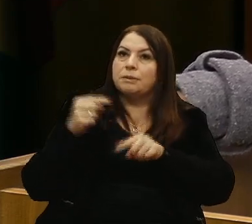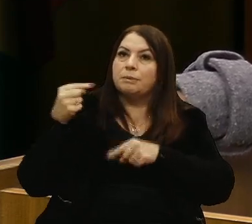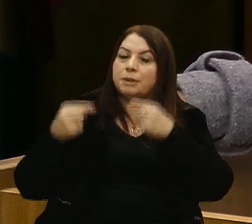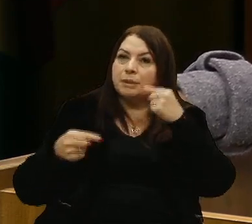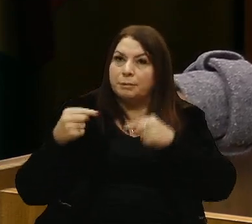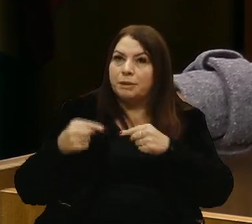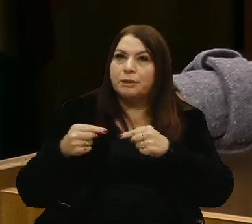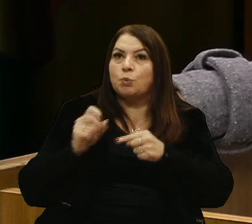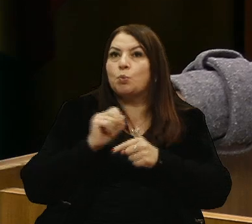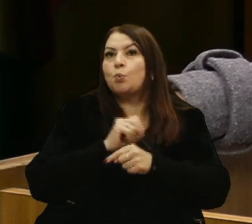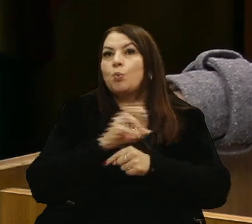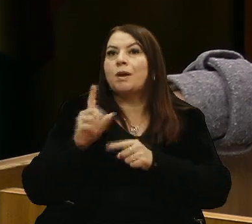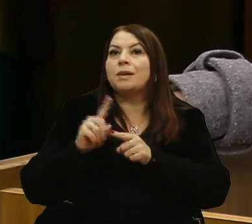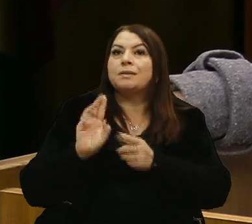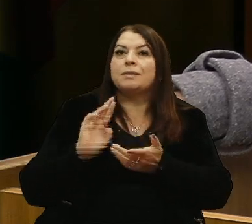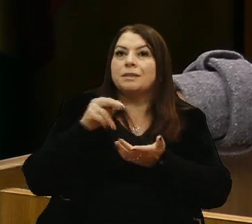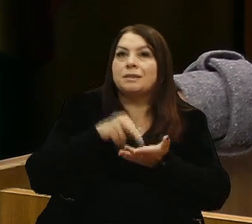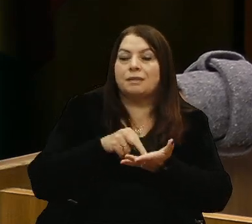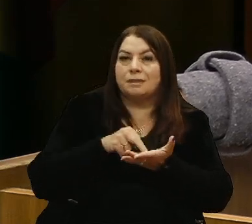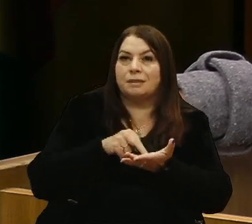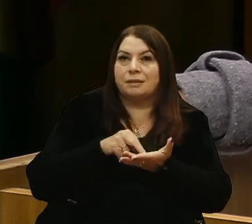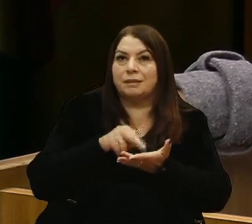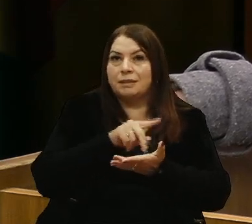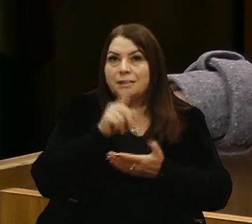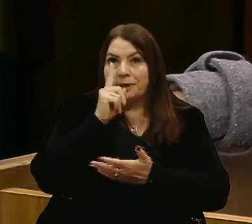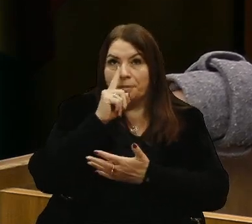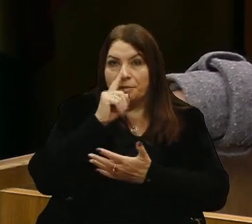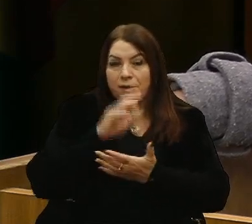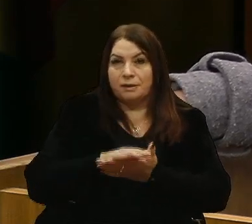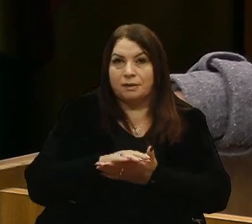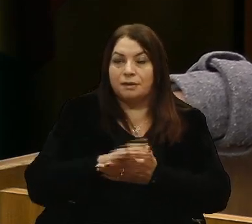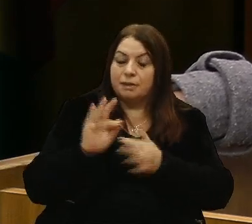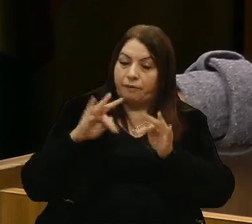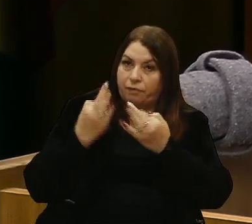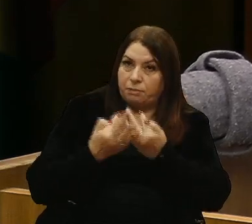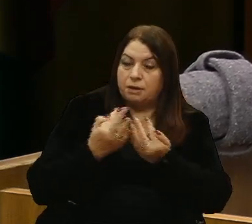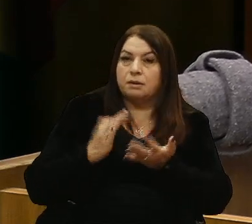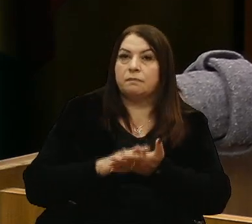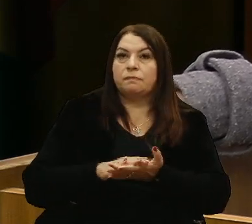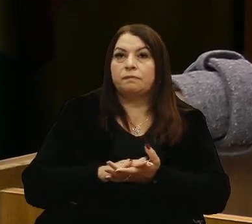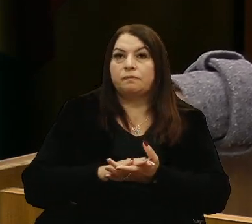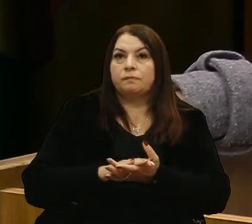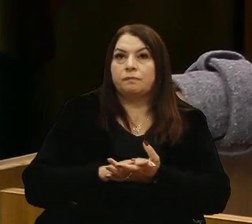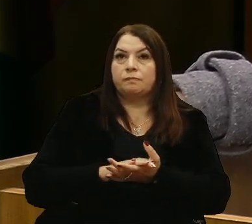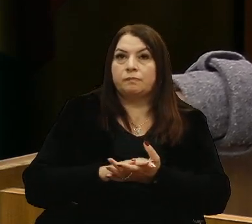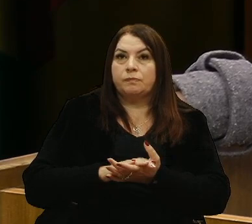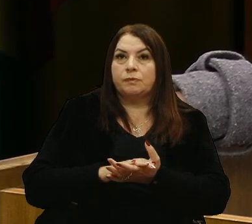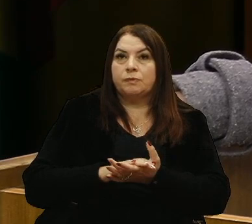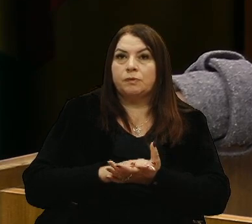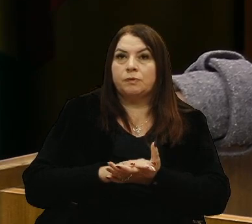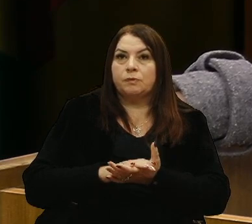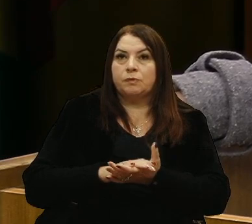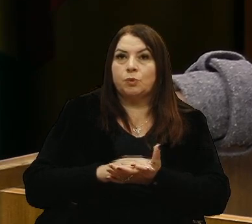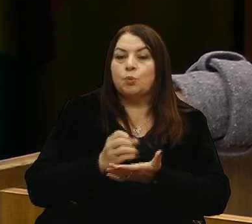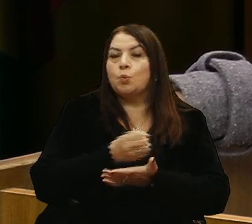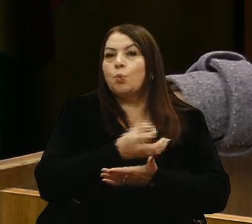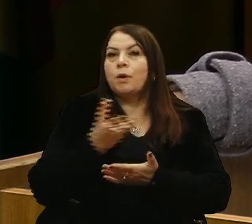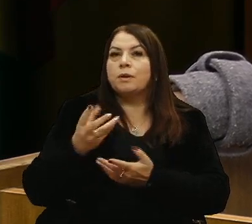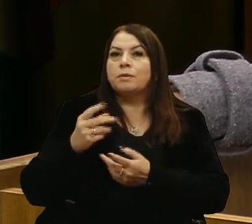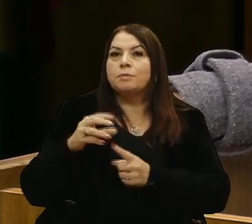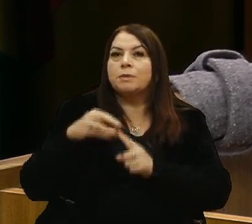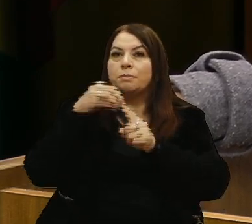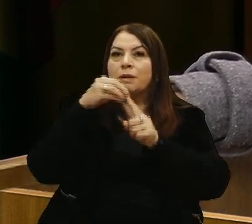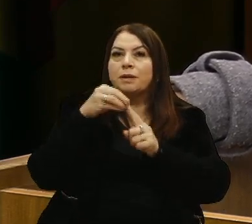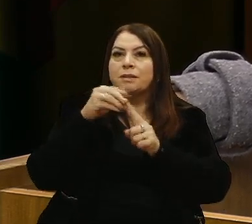debater quais que são as realidades das mães, das famílias, quais que são os